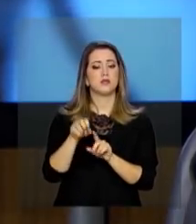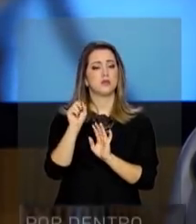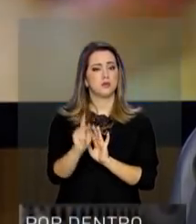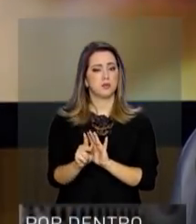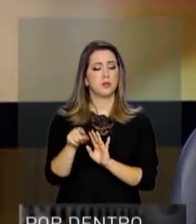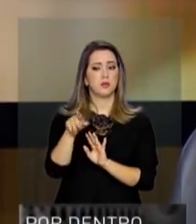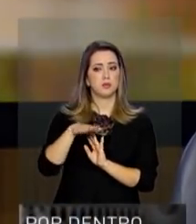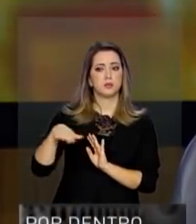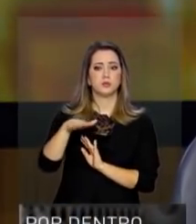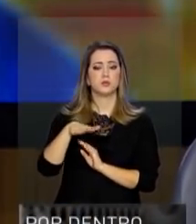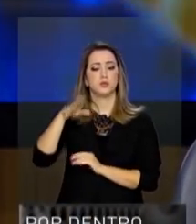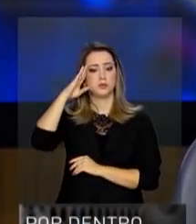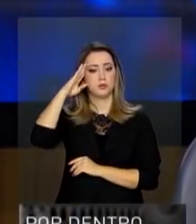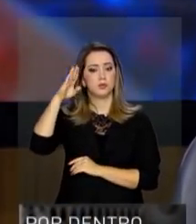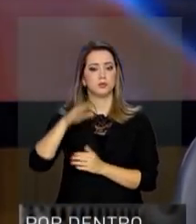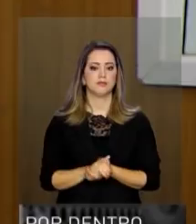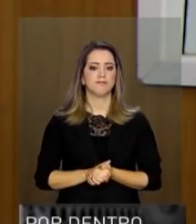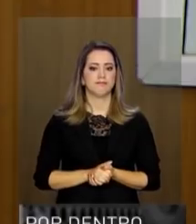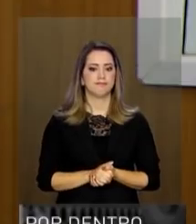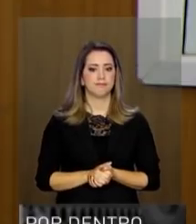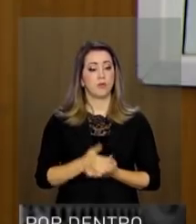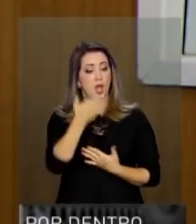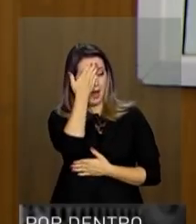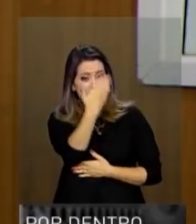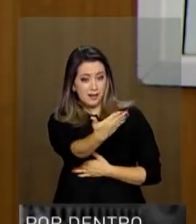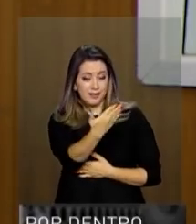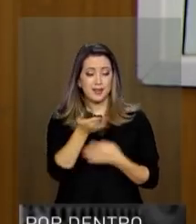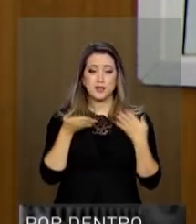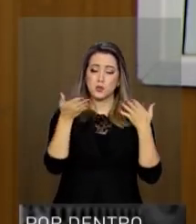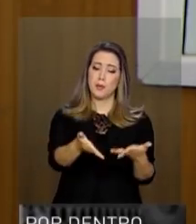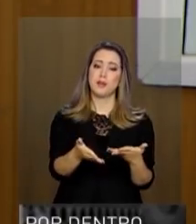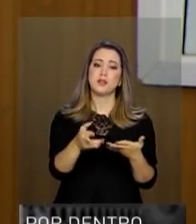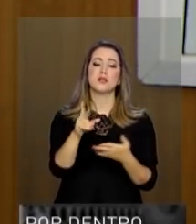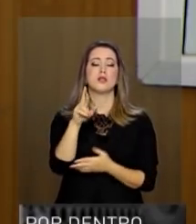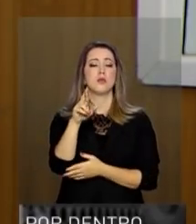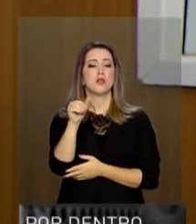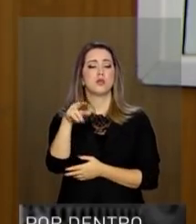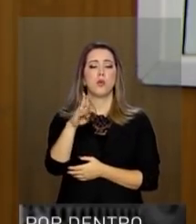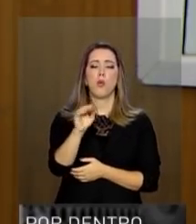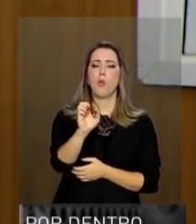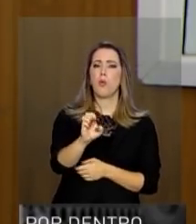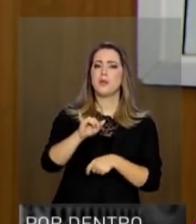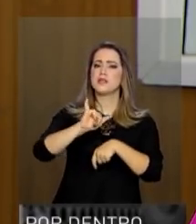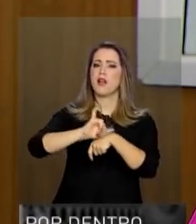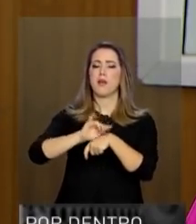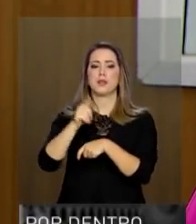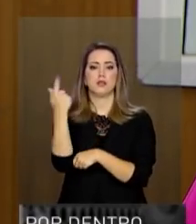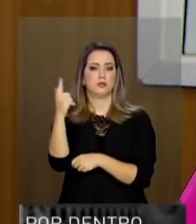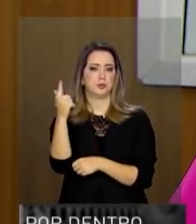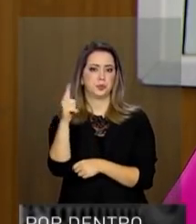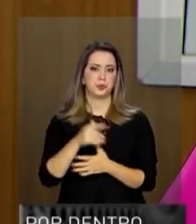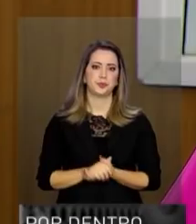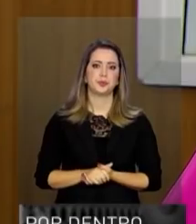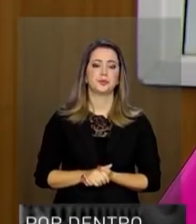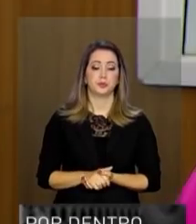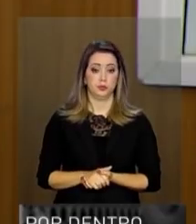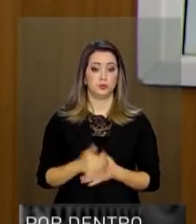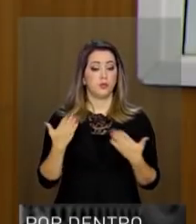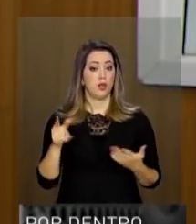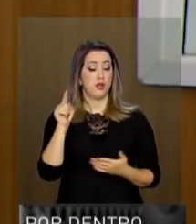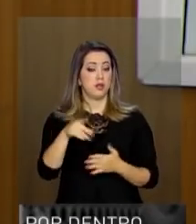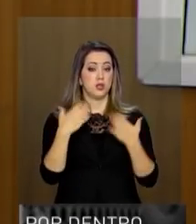Armadas. Esse é o caminho. Agradeço a participação, então, do Rubens Salomão, da Rádio 730M de Goiânia, Goiás. Este